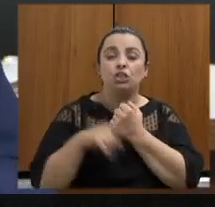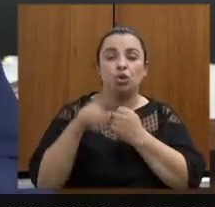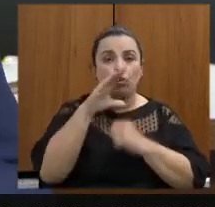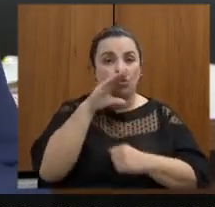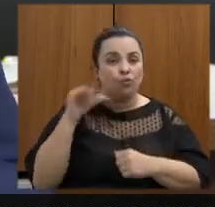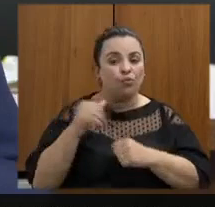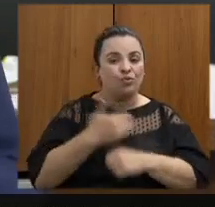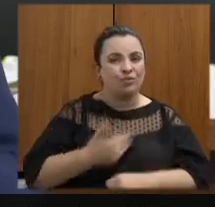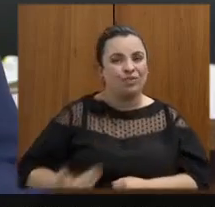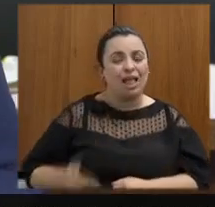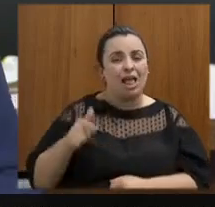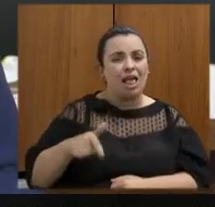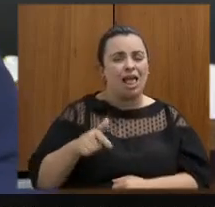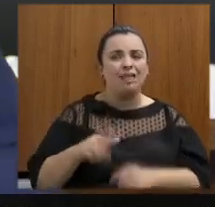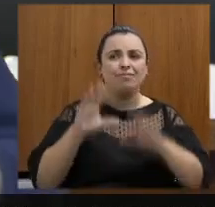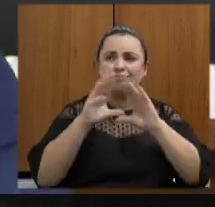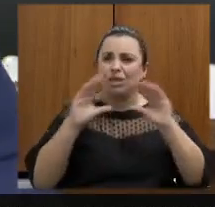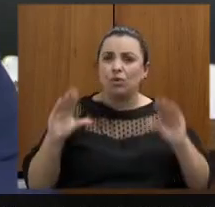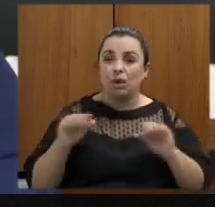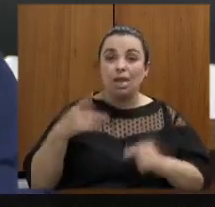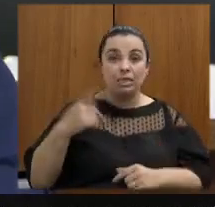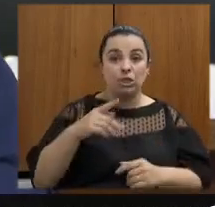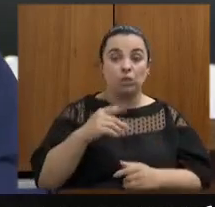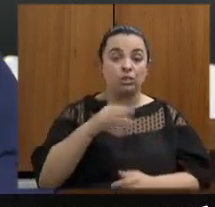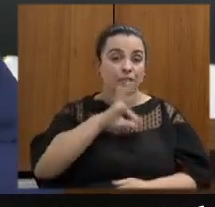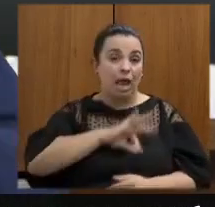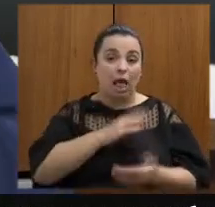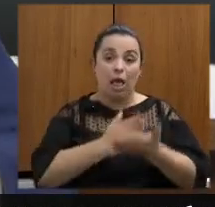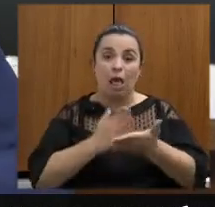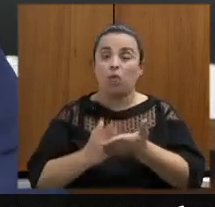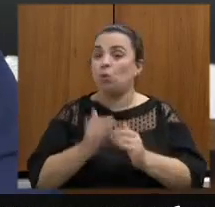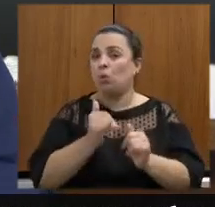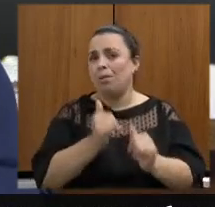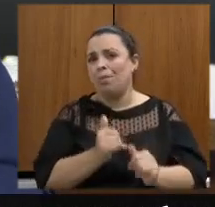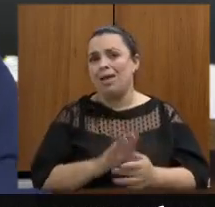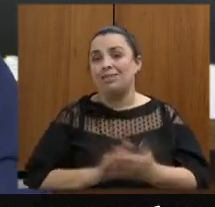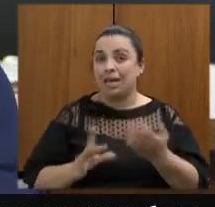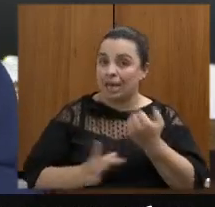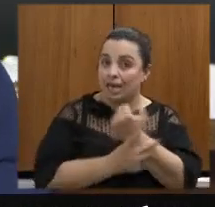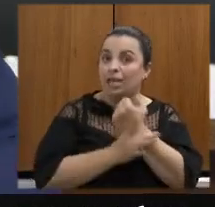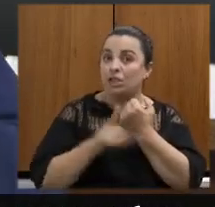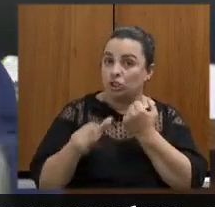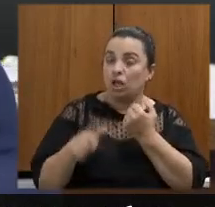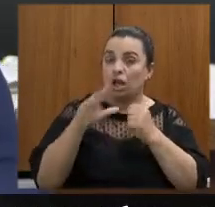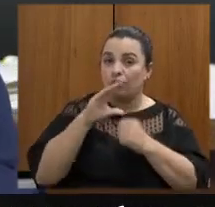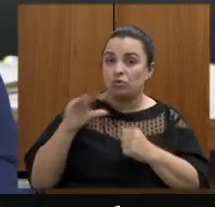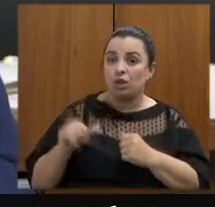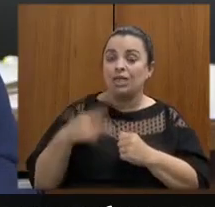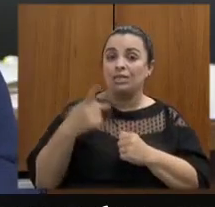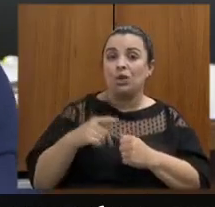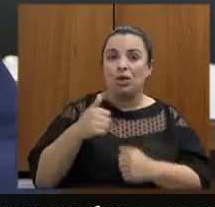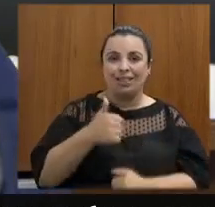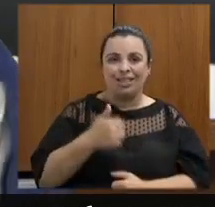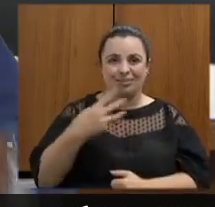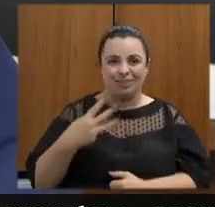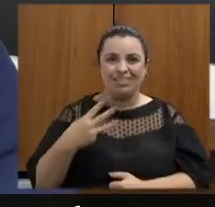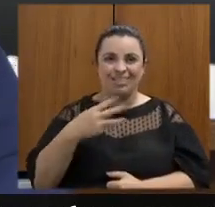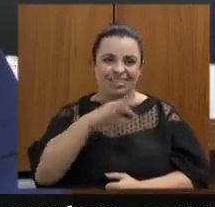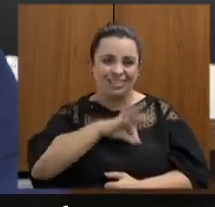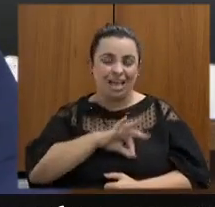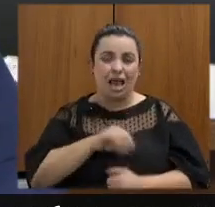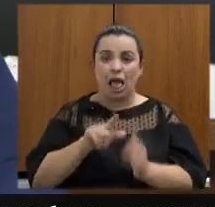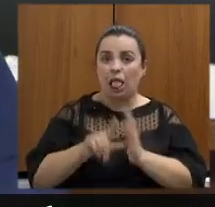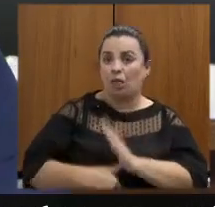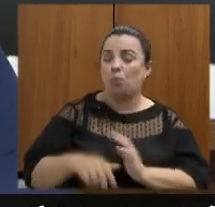de que seu salário não será mais parcelado garantir ao servidor do estado que é o seu 13º não será mais atrasado